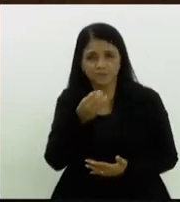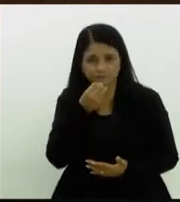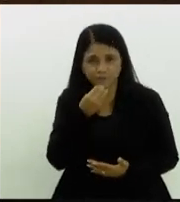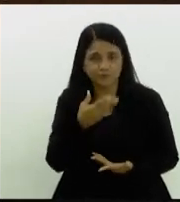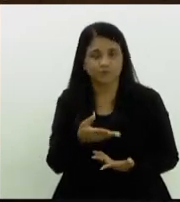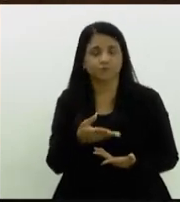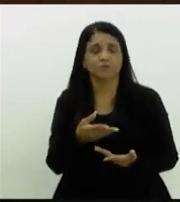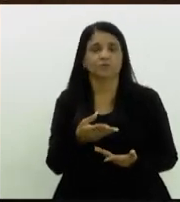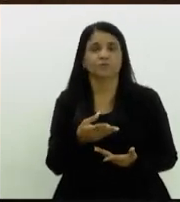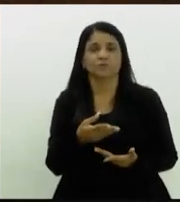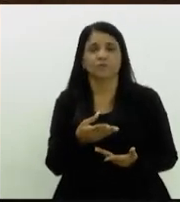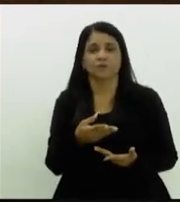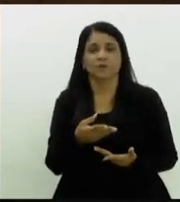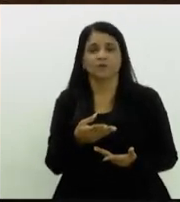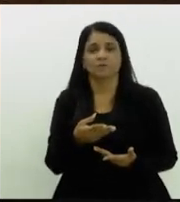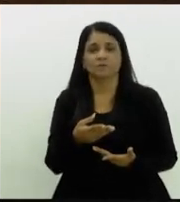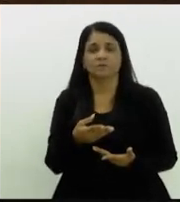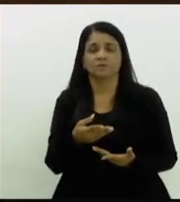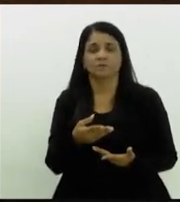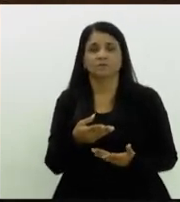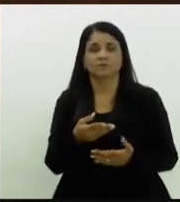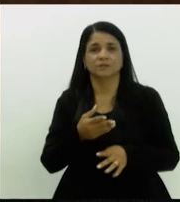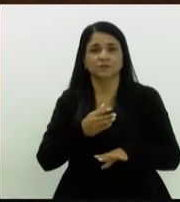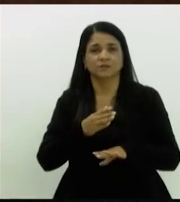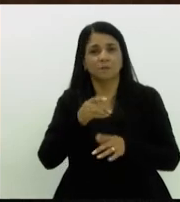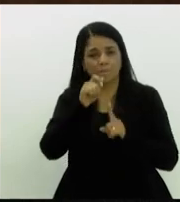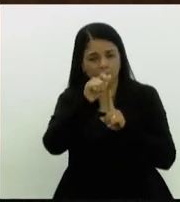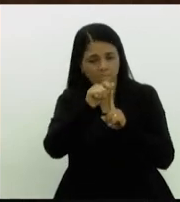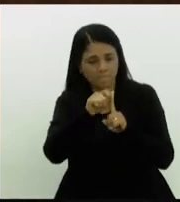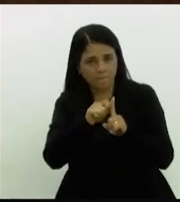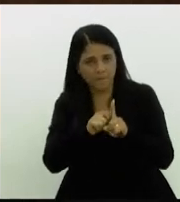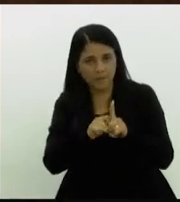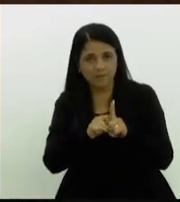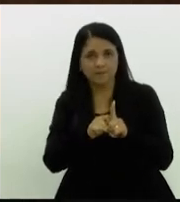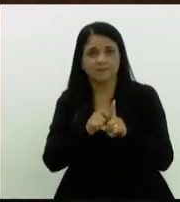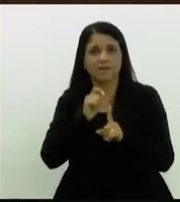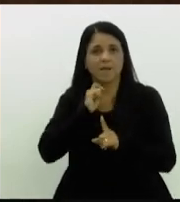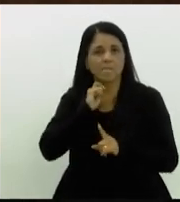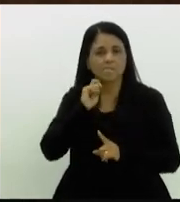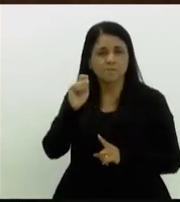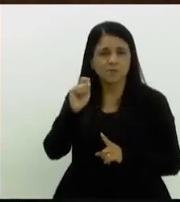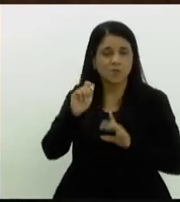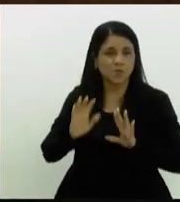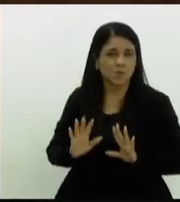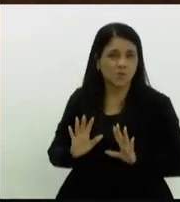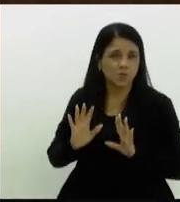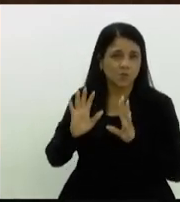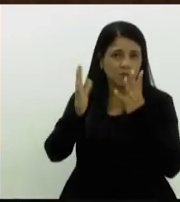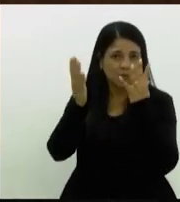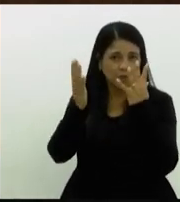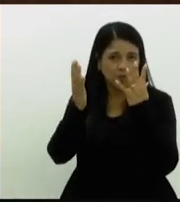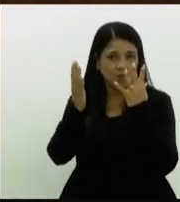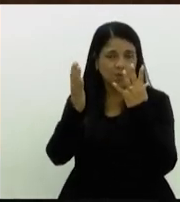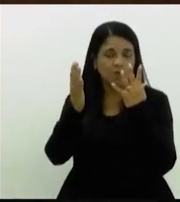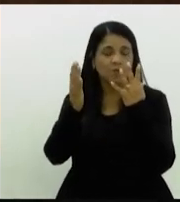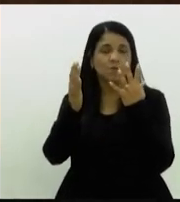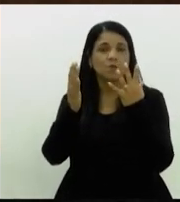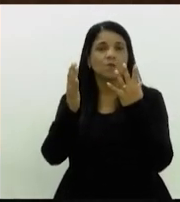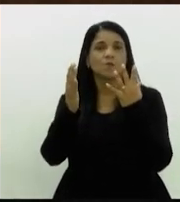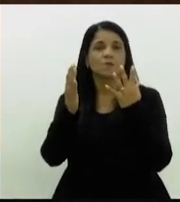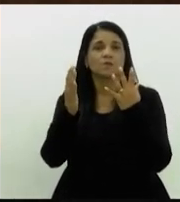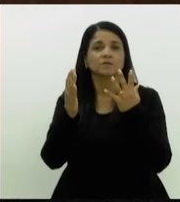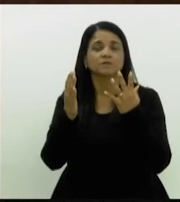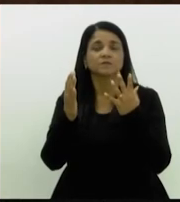poder, aproveitando esse mês onde se comemora, onde se celebra,